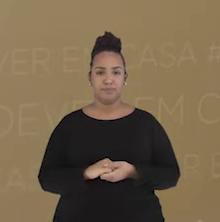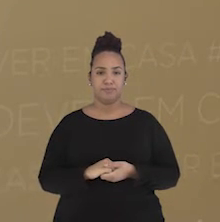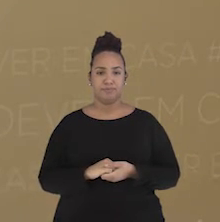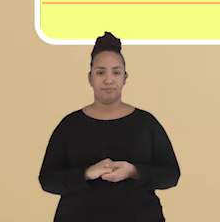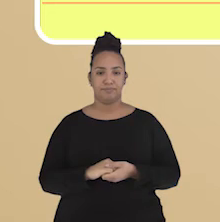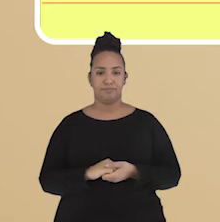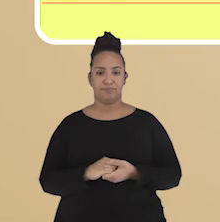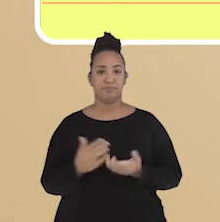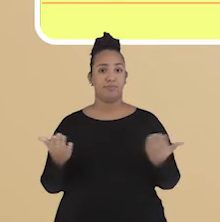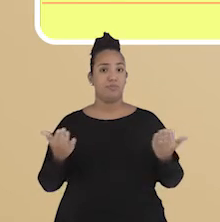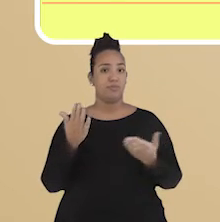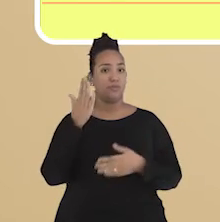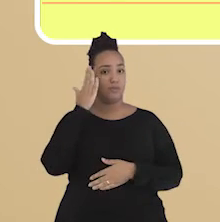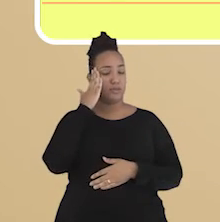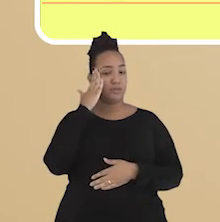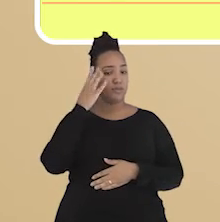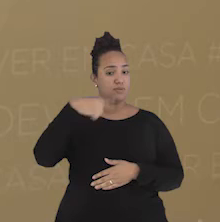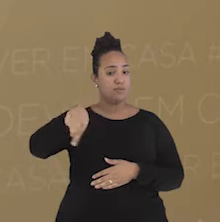esse emoji?